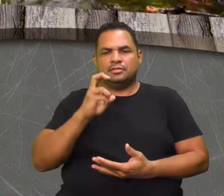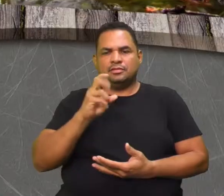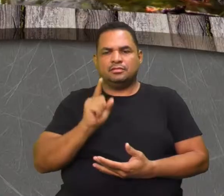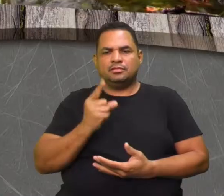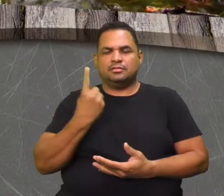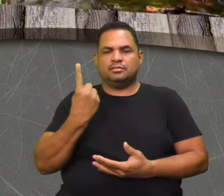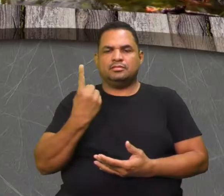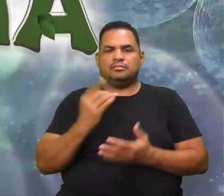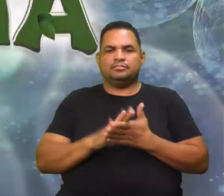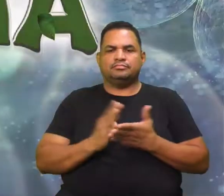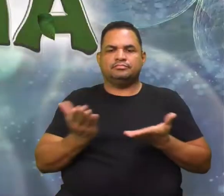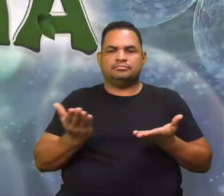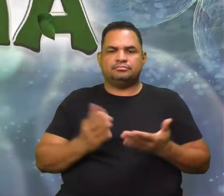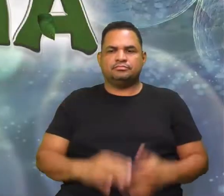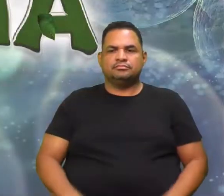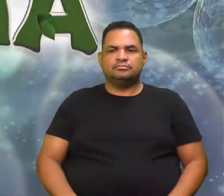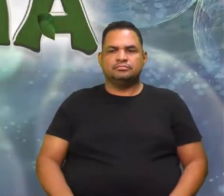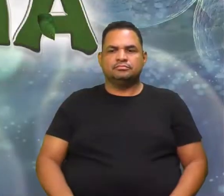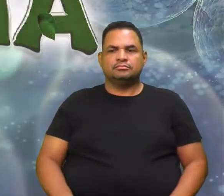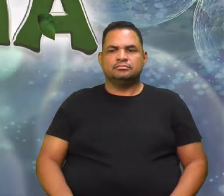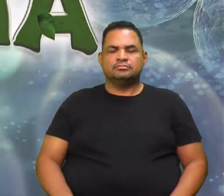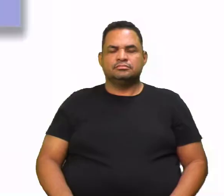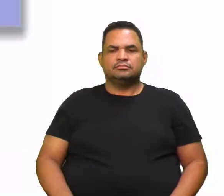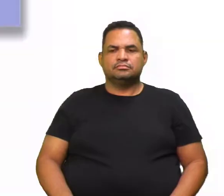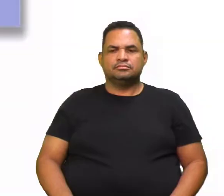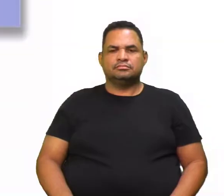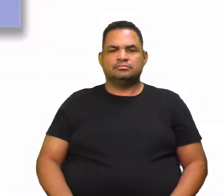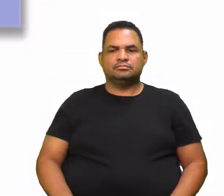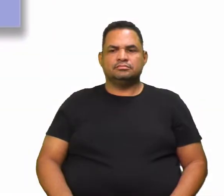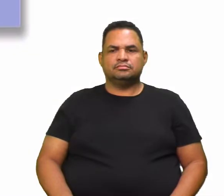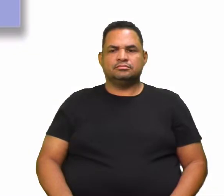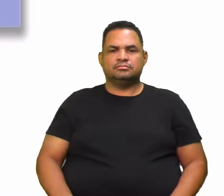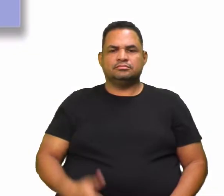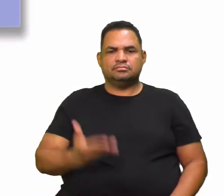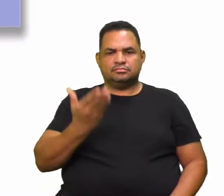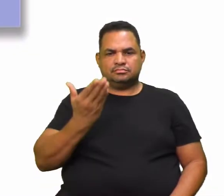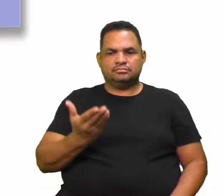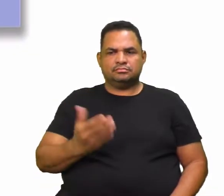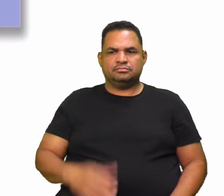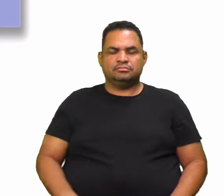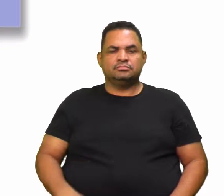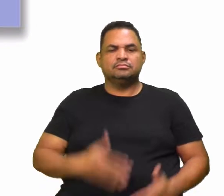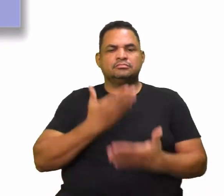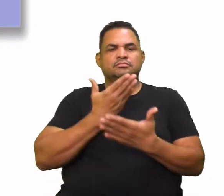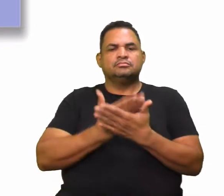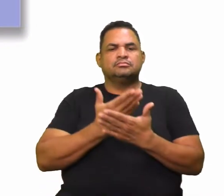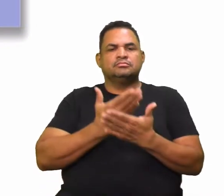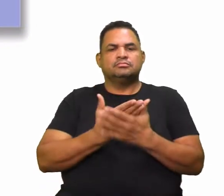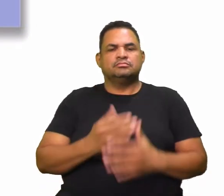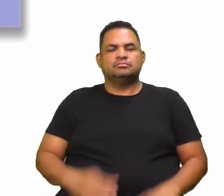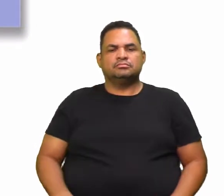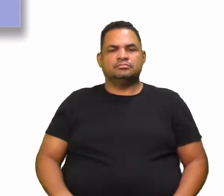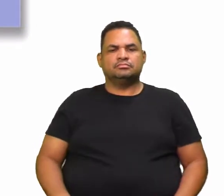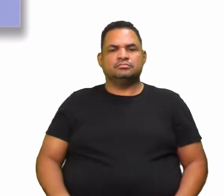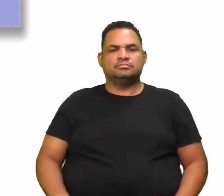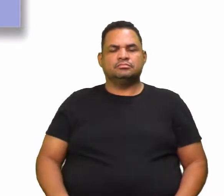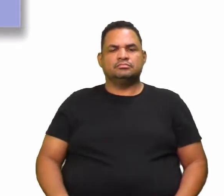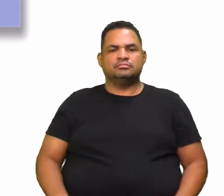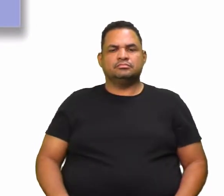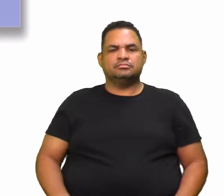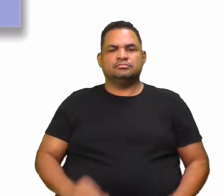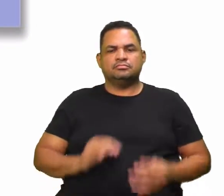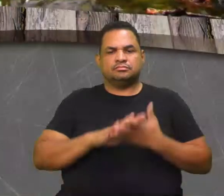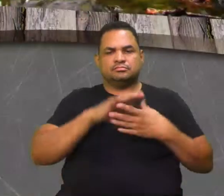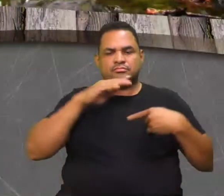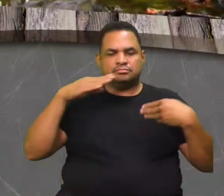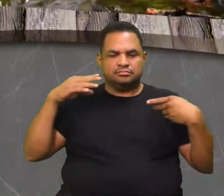35.1. Joga no quadro! Vamos lá, então, galera. Essa aula a gente vai